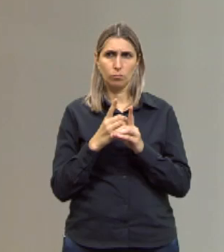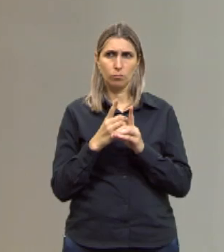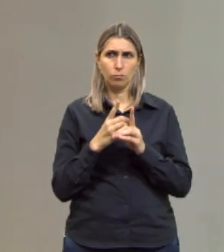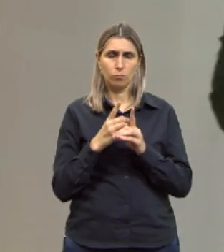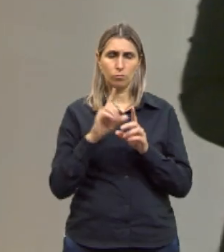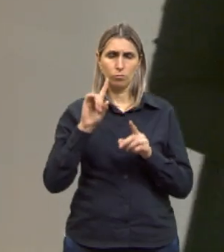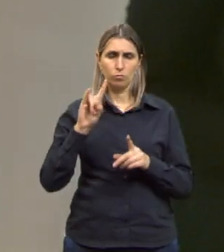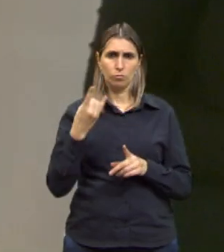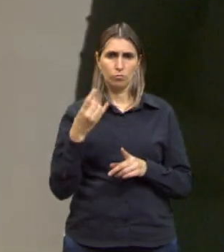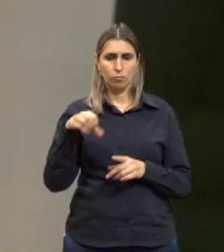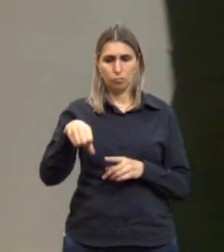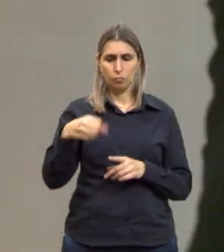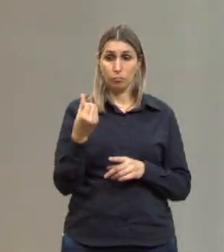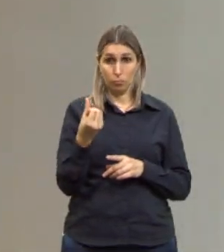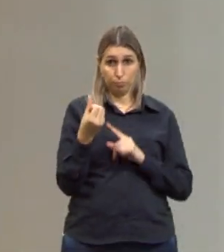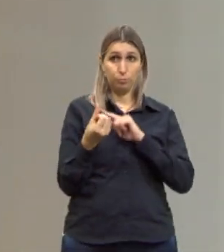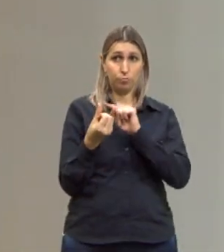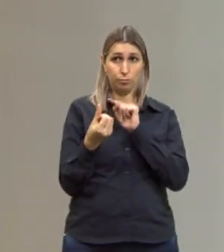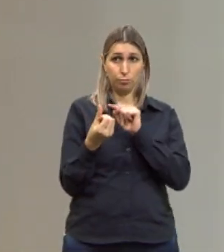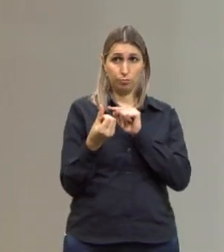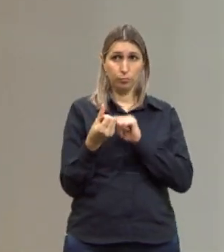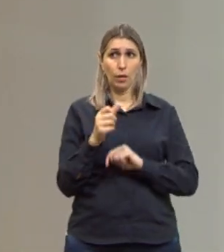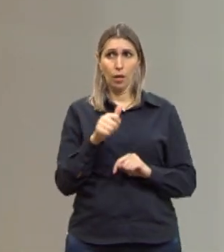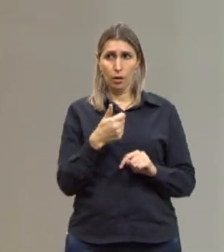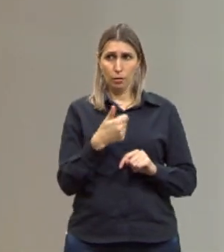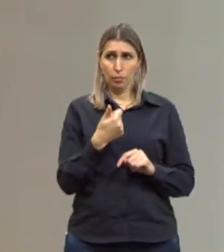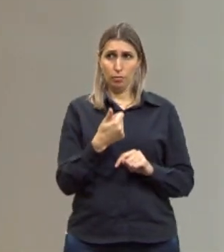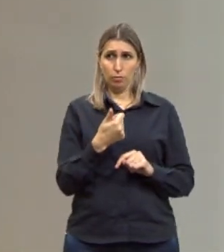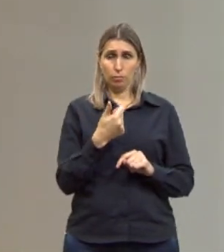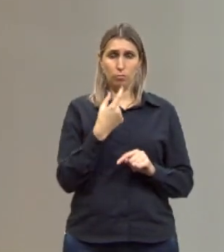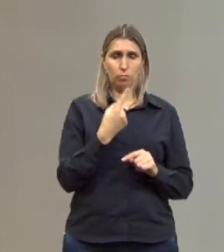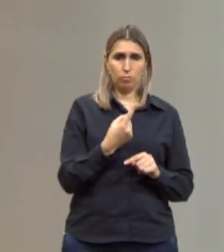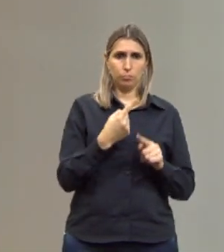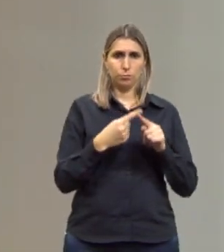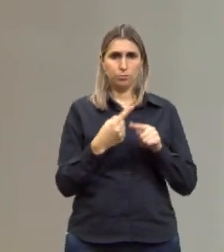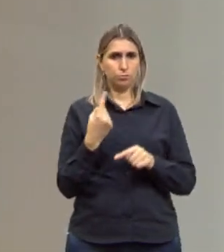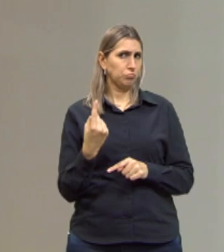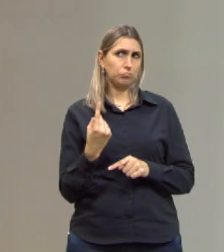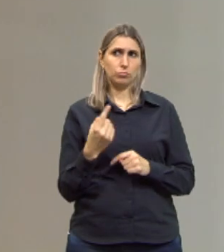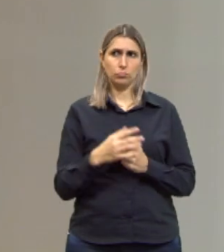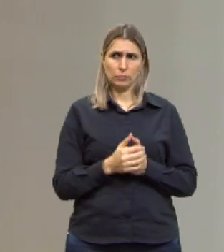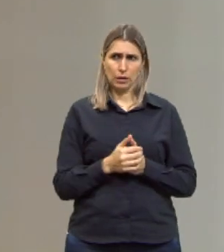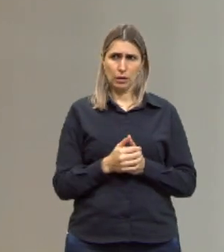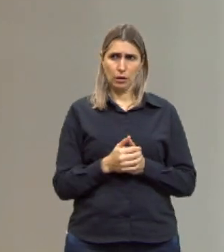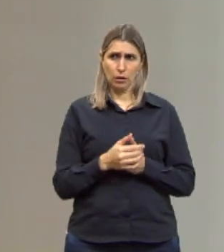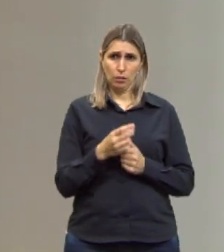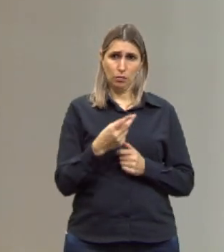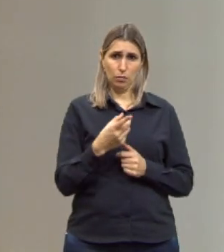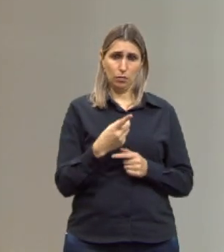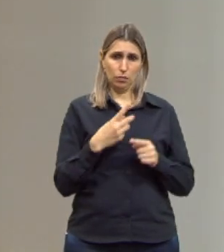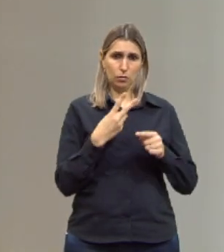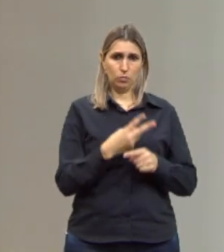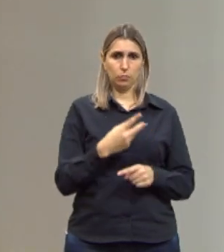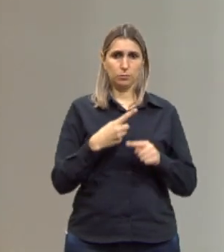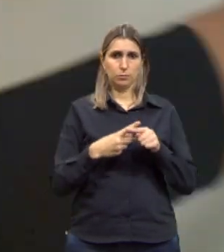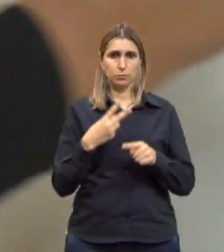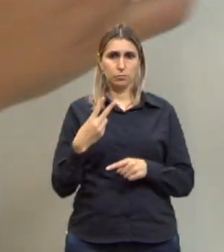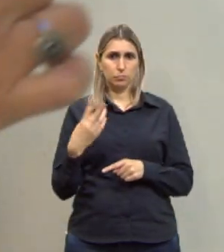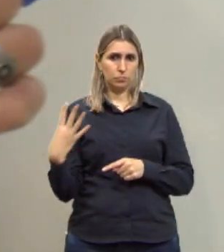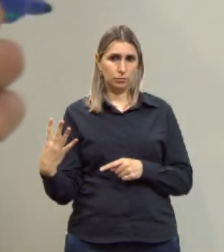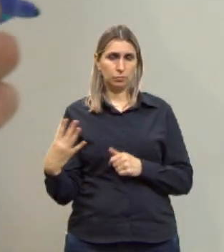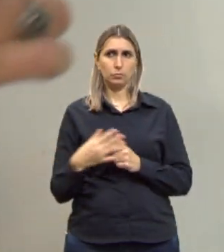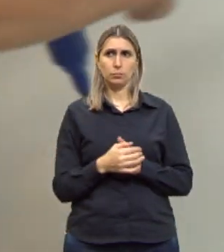o último algarismo 6. O 11, 1 vezes 1, 1. O 12, 2 vezes